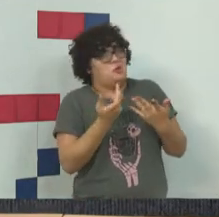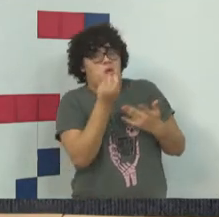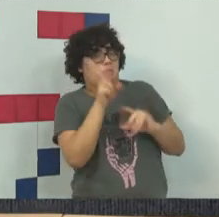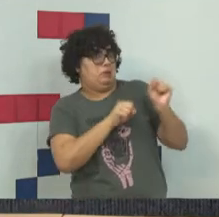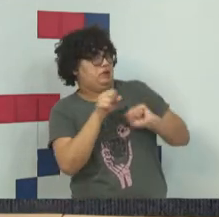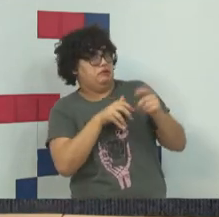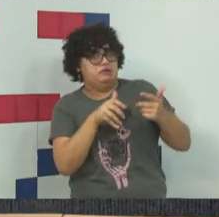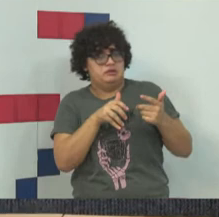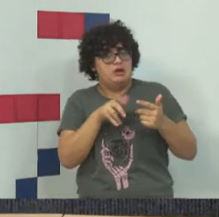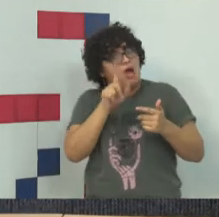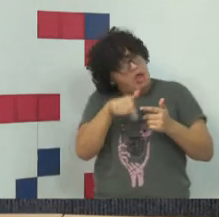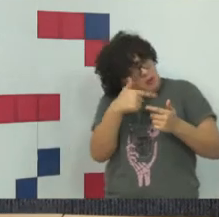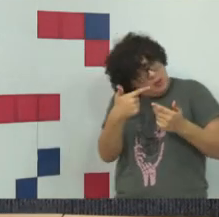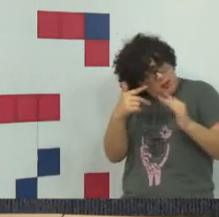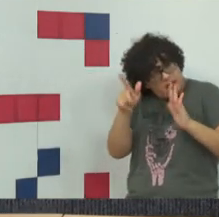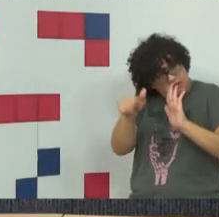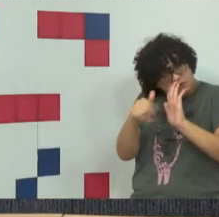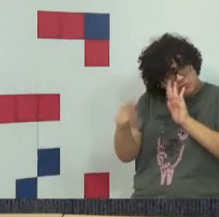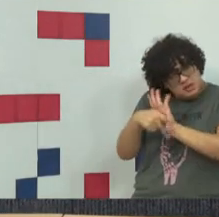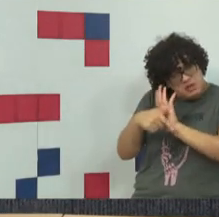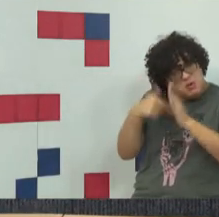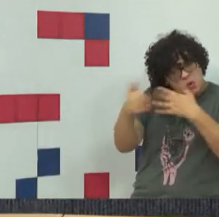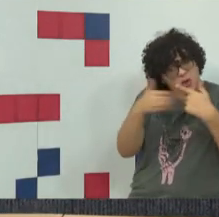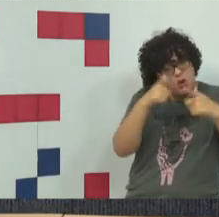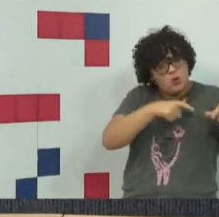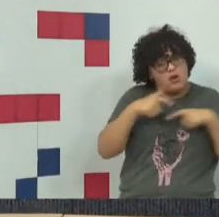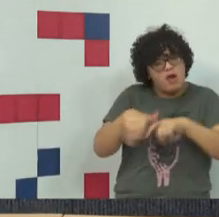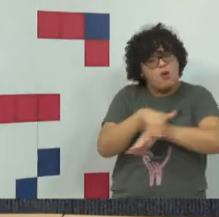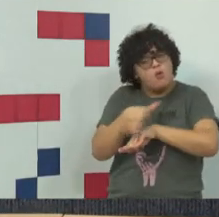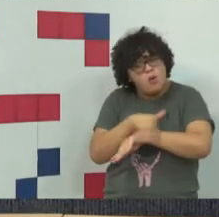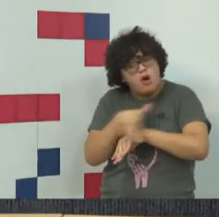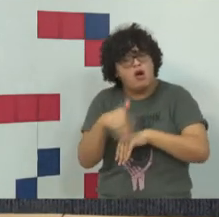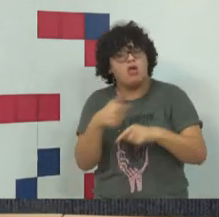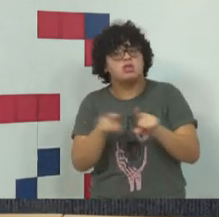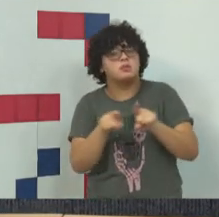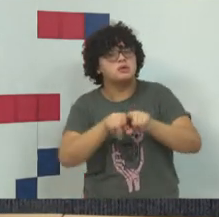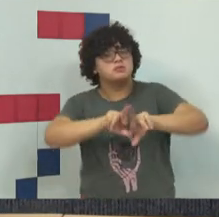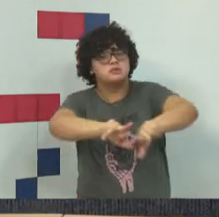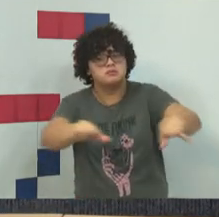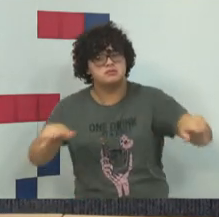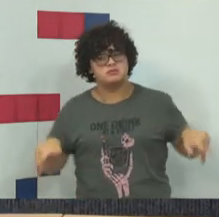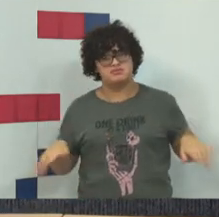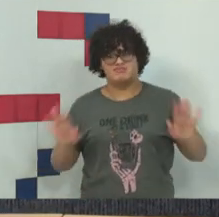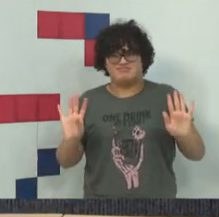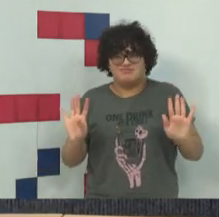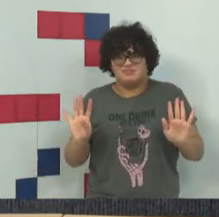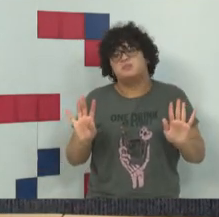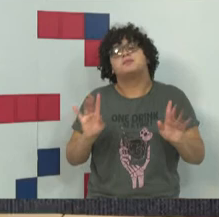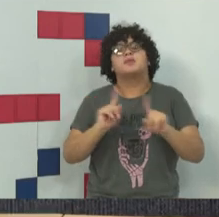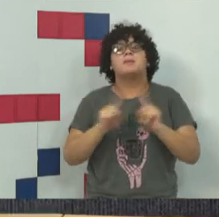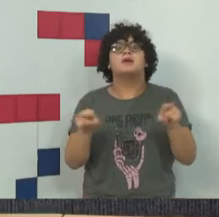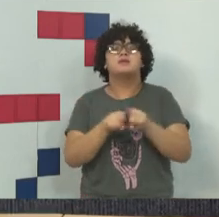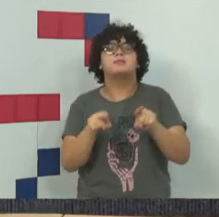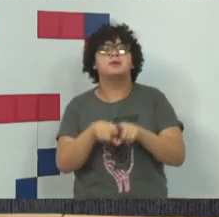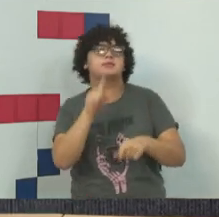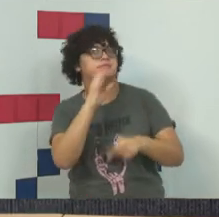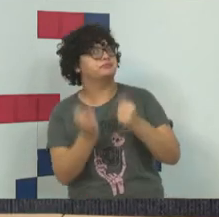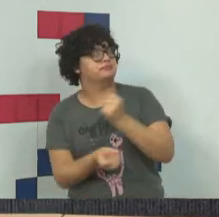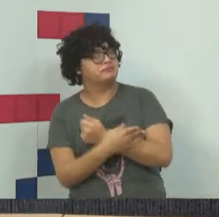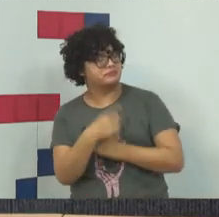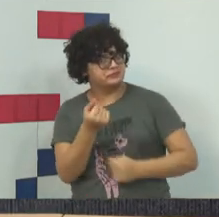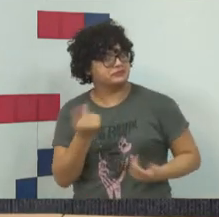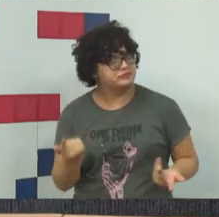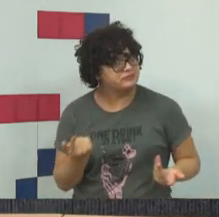impróprios, que podem acontecer em qualquer ambiente, inclusive no ambiente informacional, como o estelionato, como